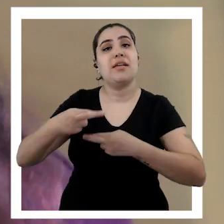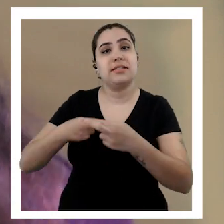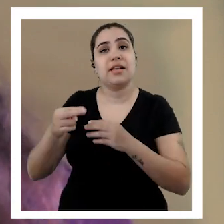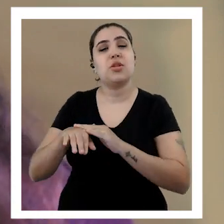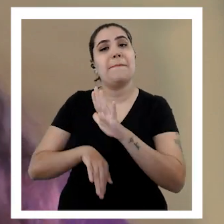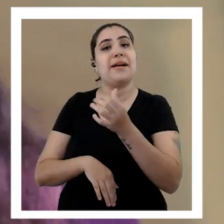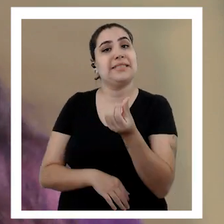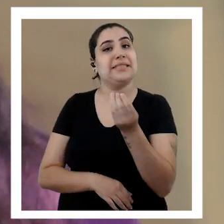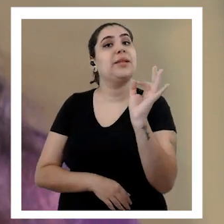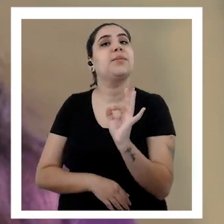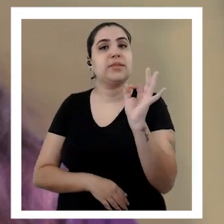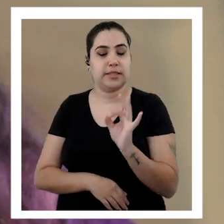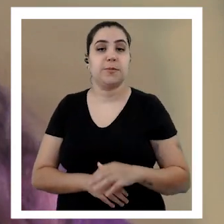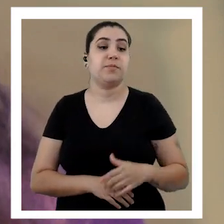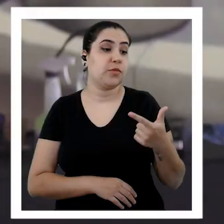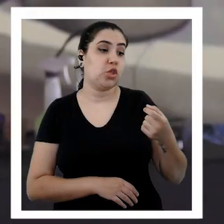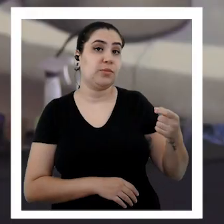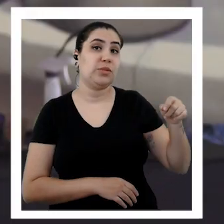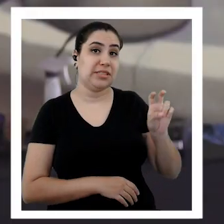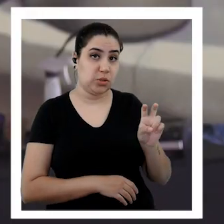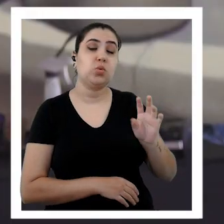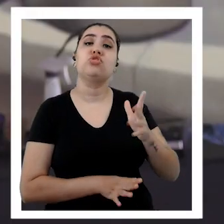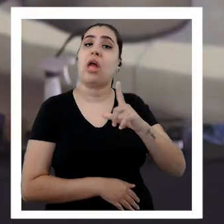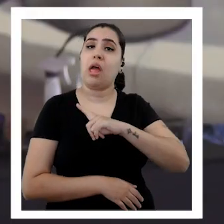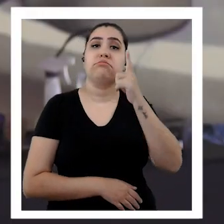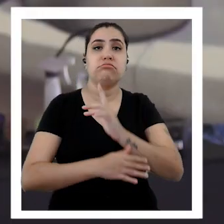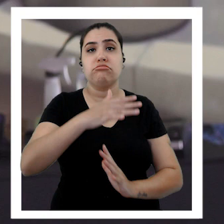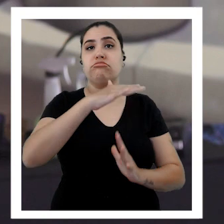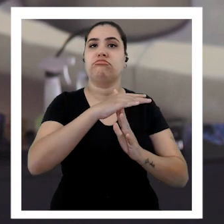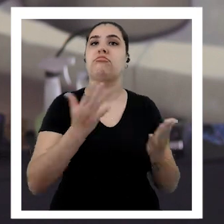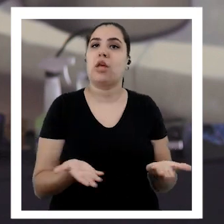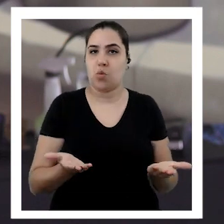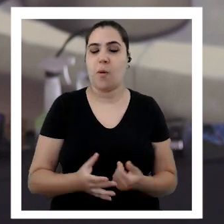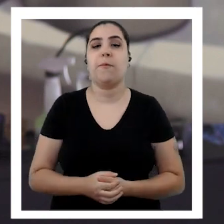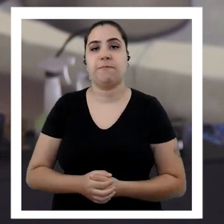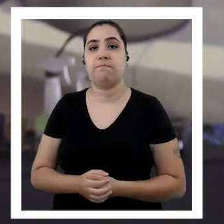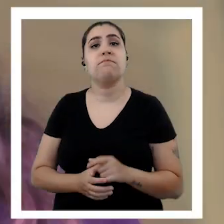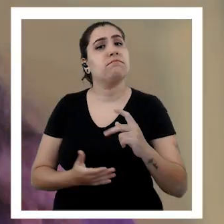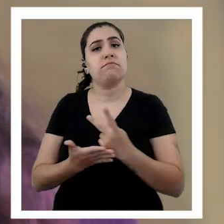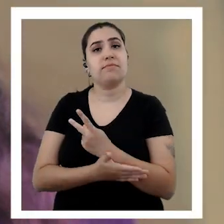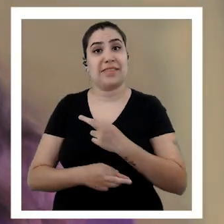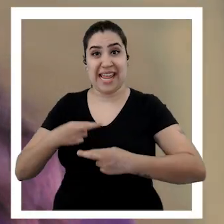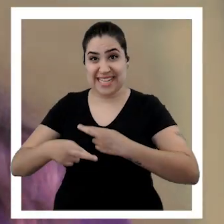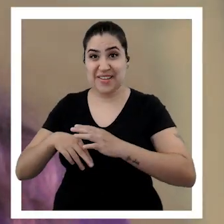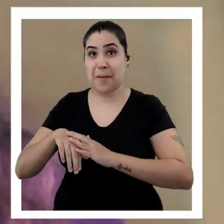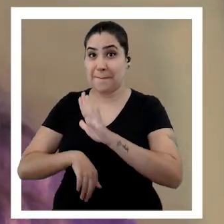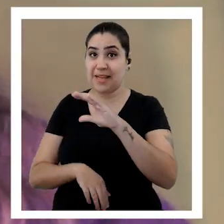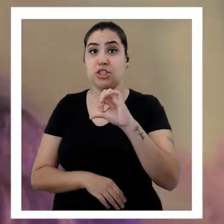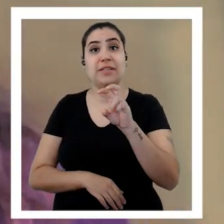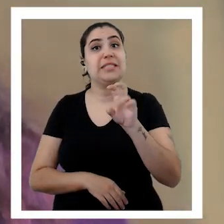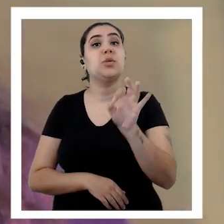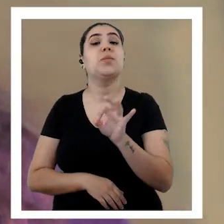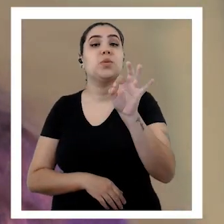a gente já estava reciclando mais de 60%. Em 2005, a gente já tinha atingido a nossa marca atual. Ou seja,